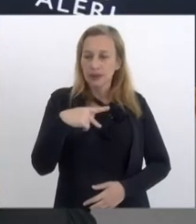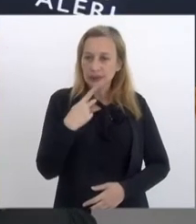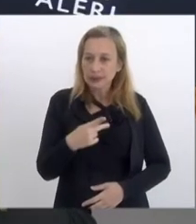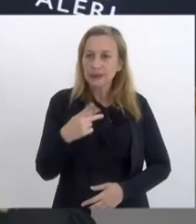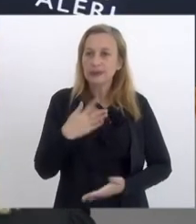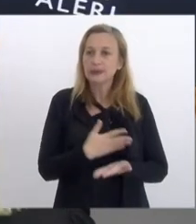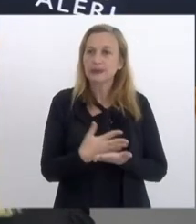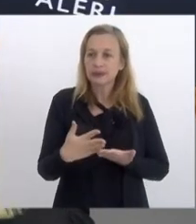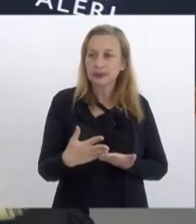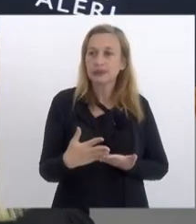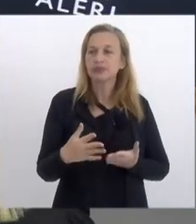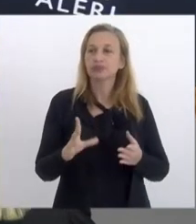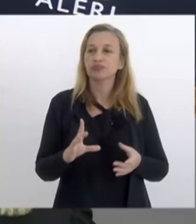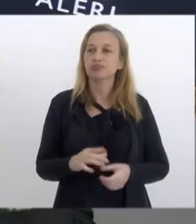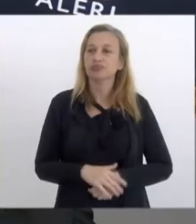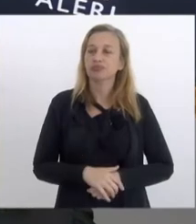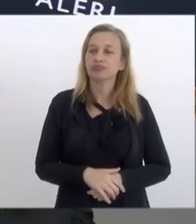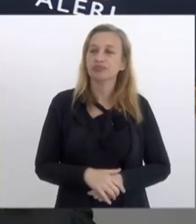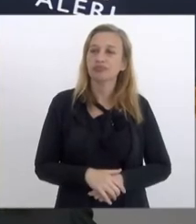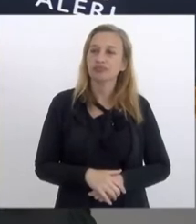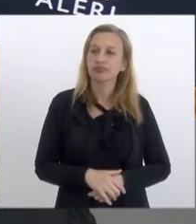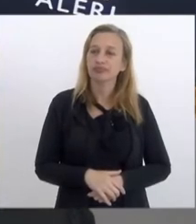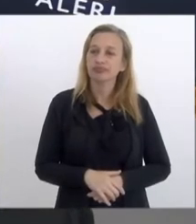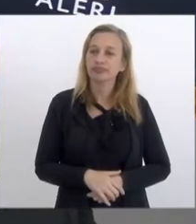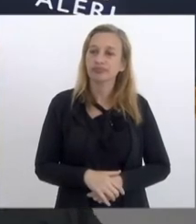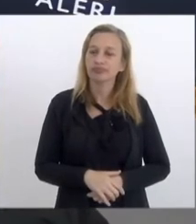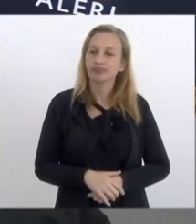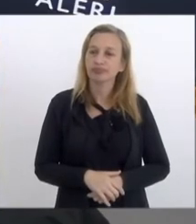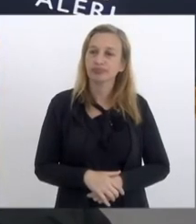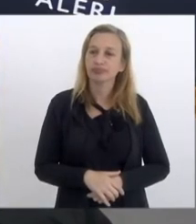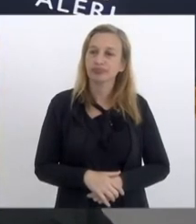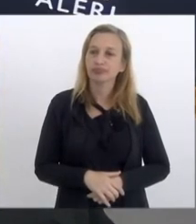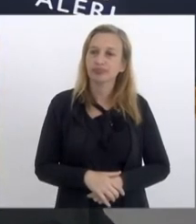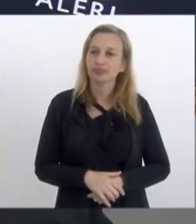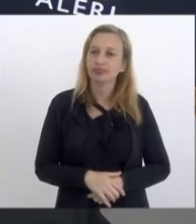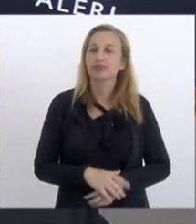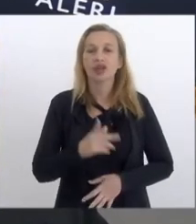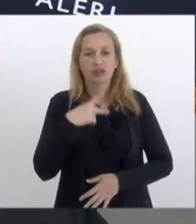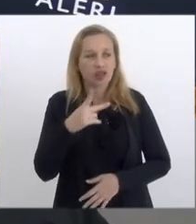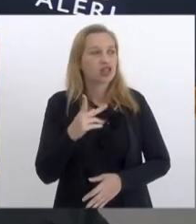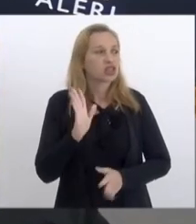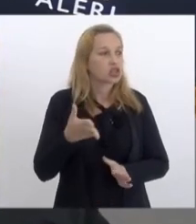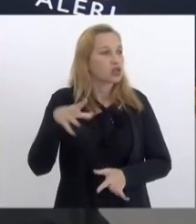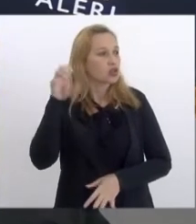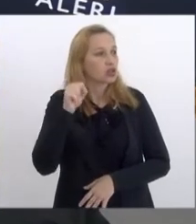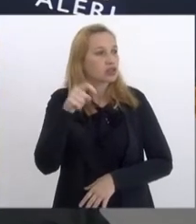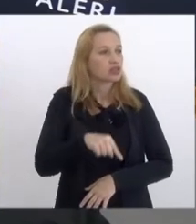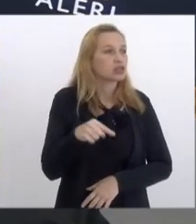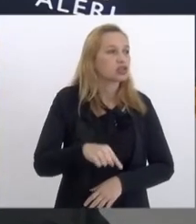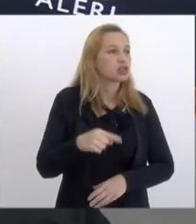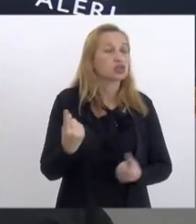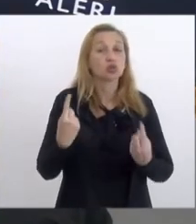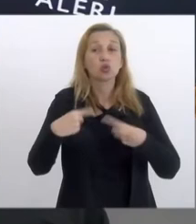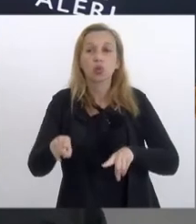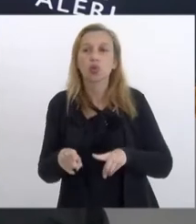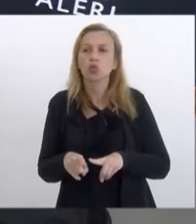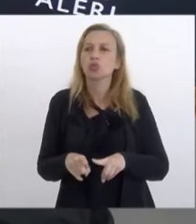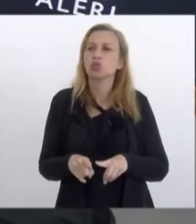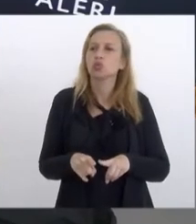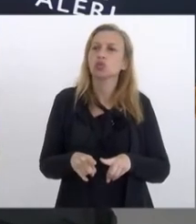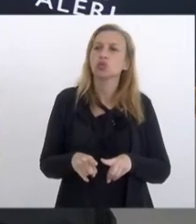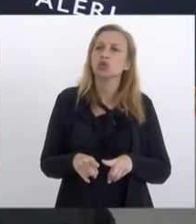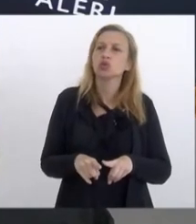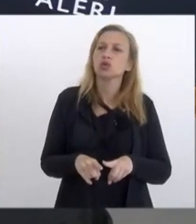ela tem essa finalidade, né, até as falas que já ouvimos aqui, de combater os